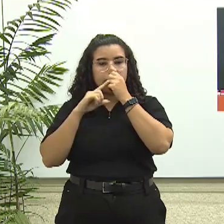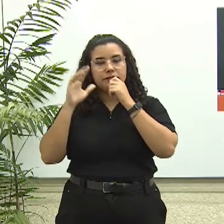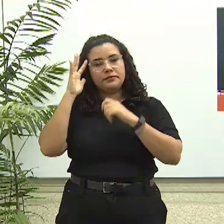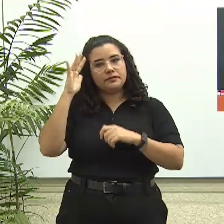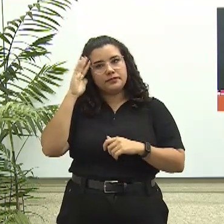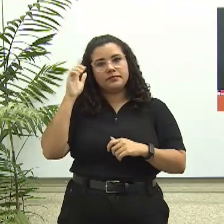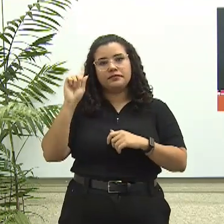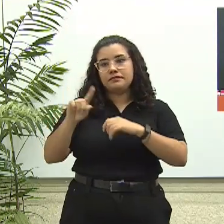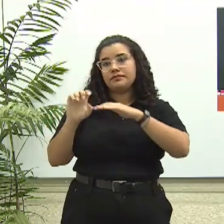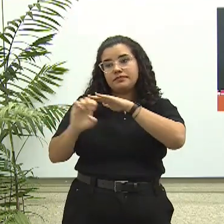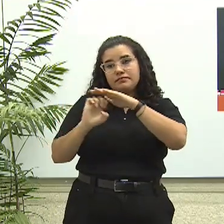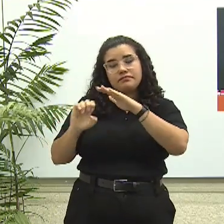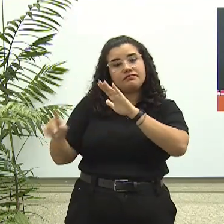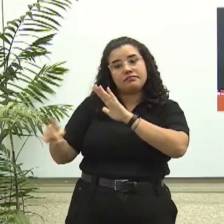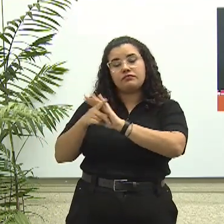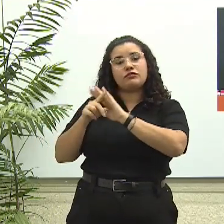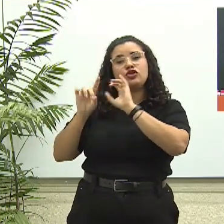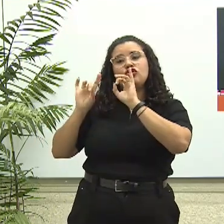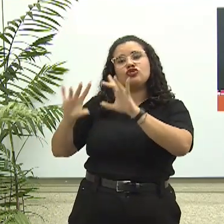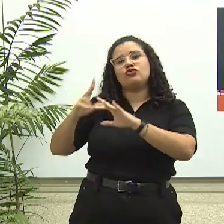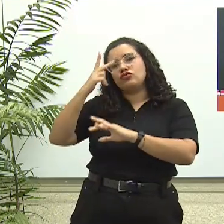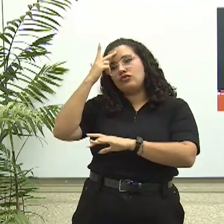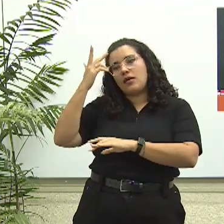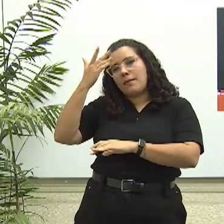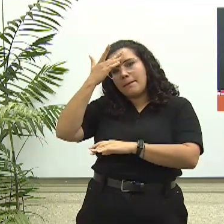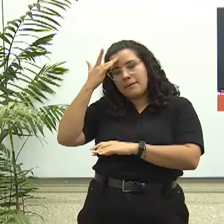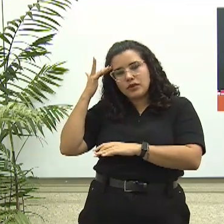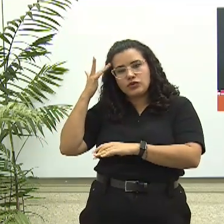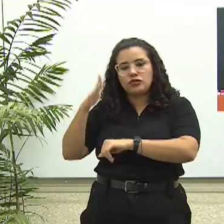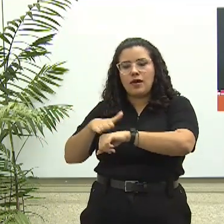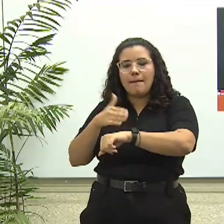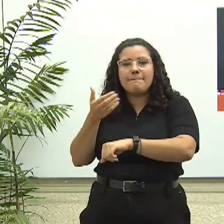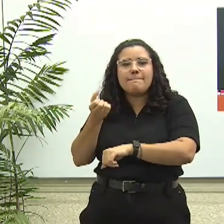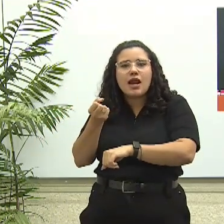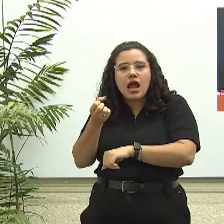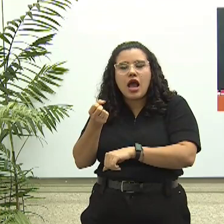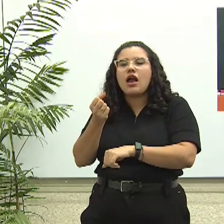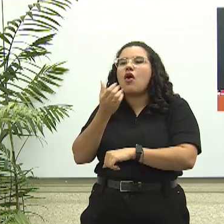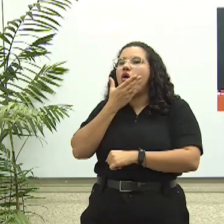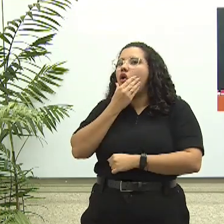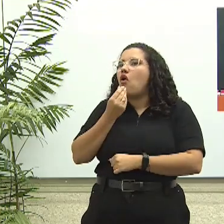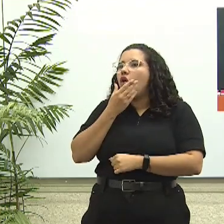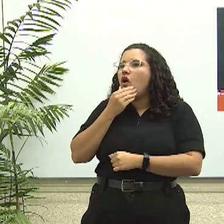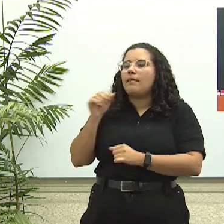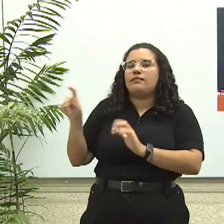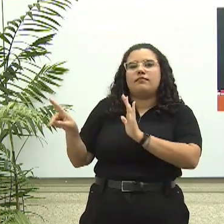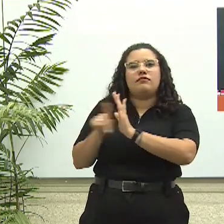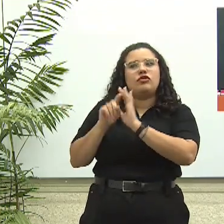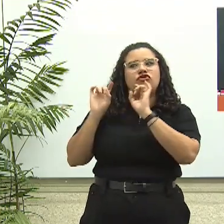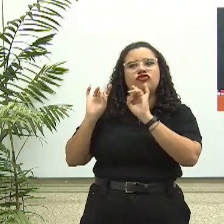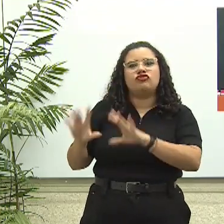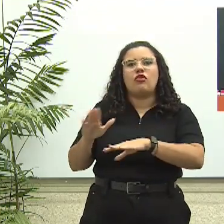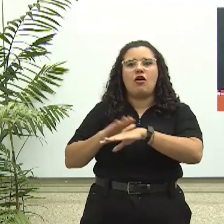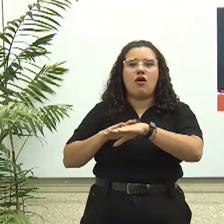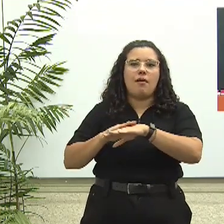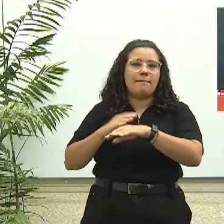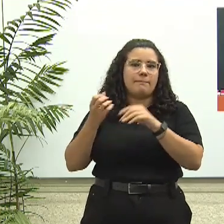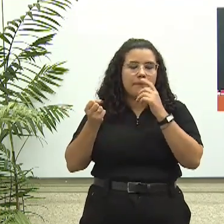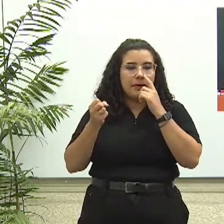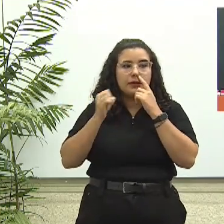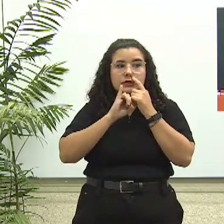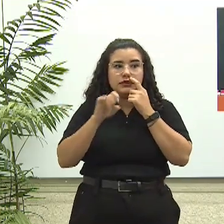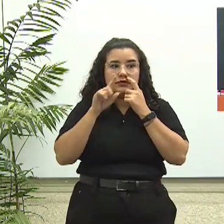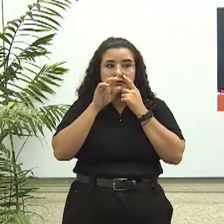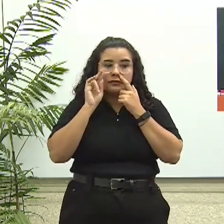uma indústria da branquitude né porque todos são homens brancos pode olhar se você fizer né os nossos alunos aqui de